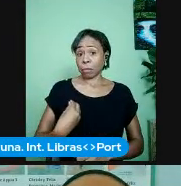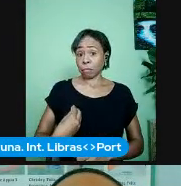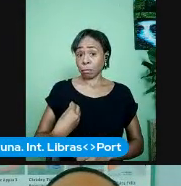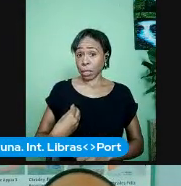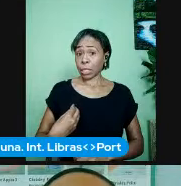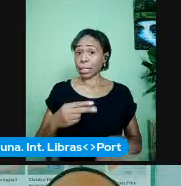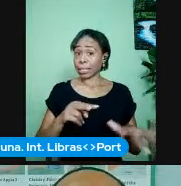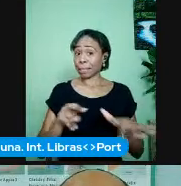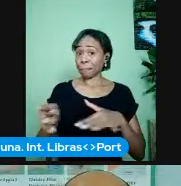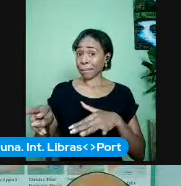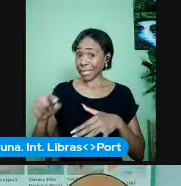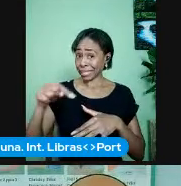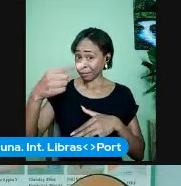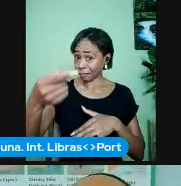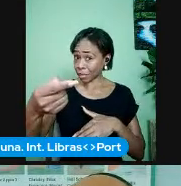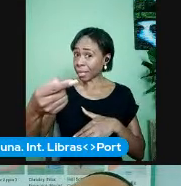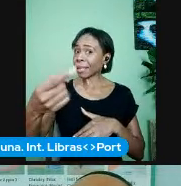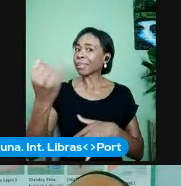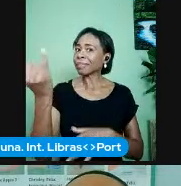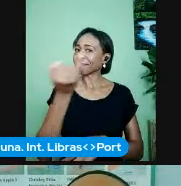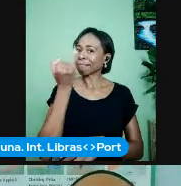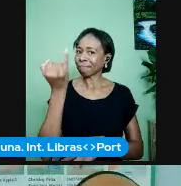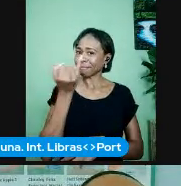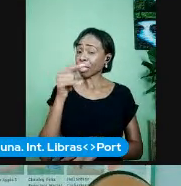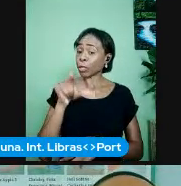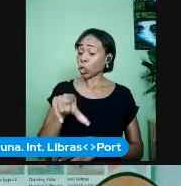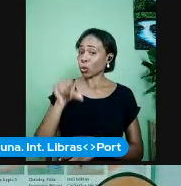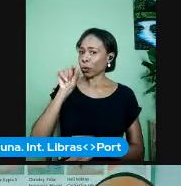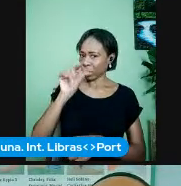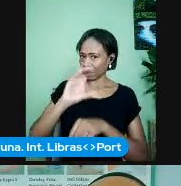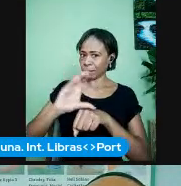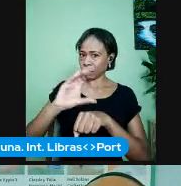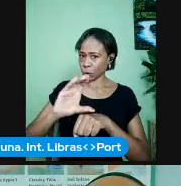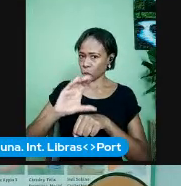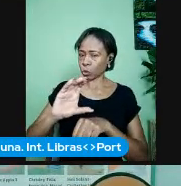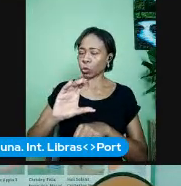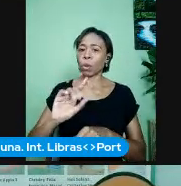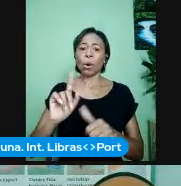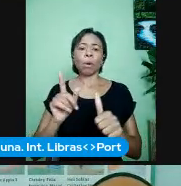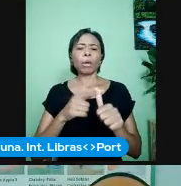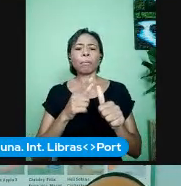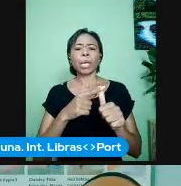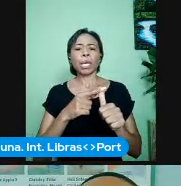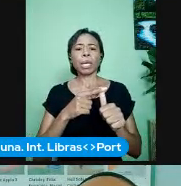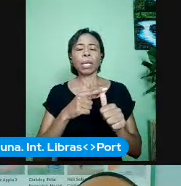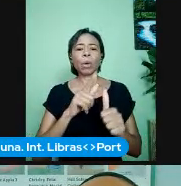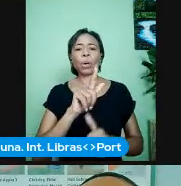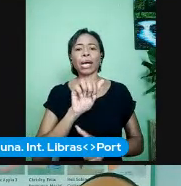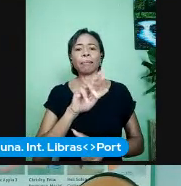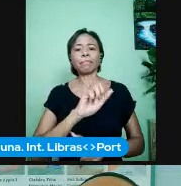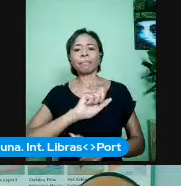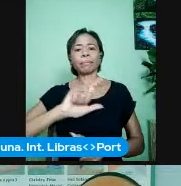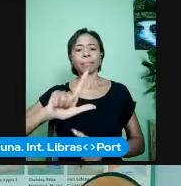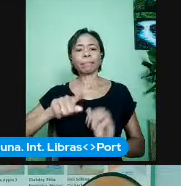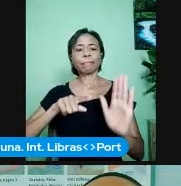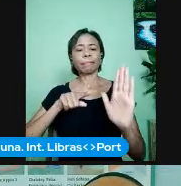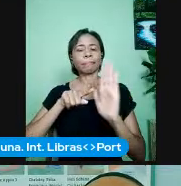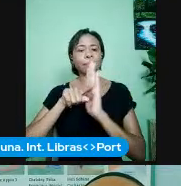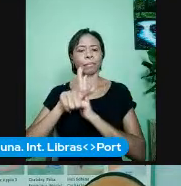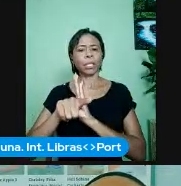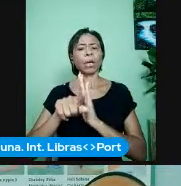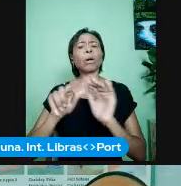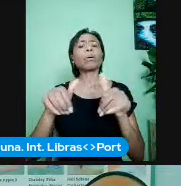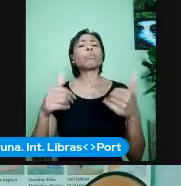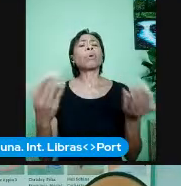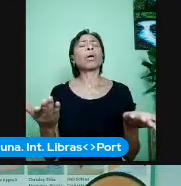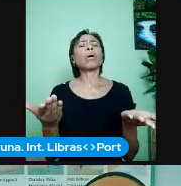escolha. Por quê? E aí já vou responder na primeira pergunta, que é do Gabriel Igor, que ele pergunta assim, quando serão as